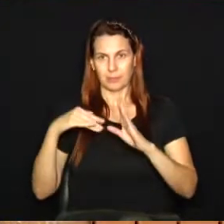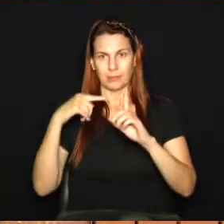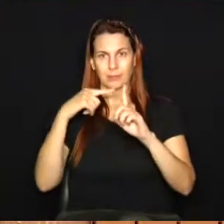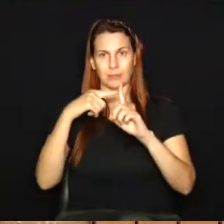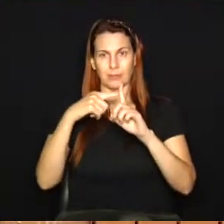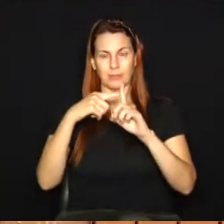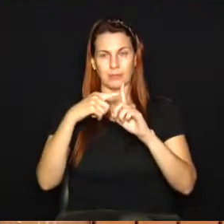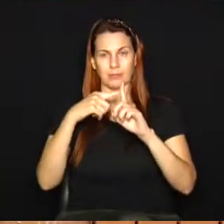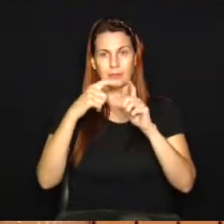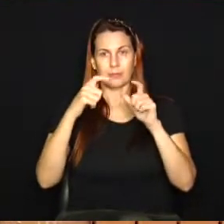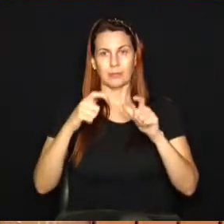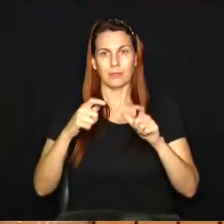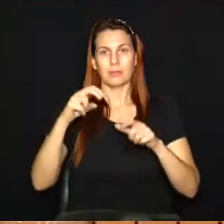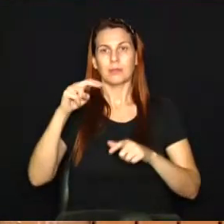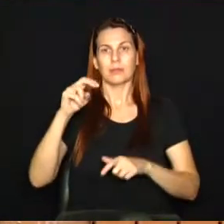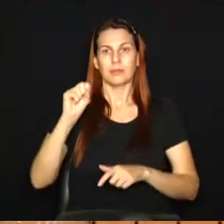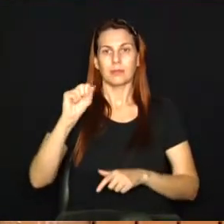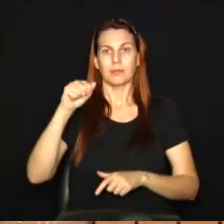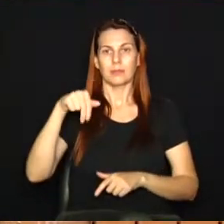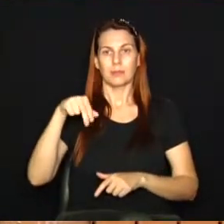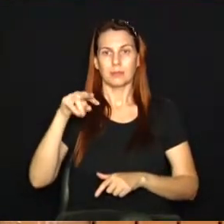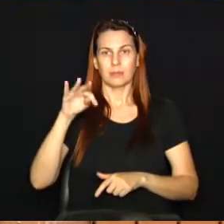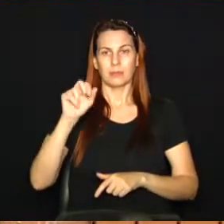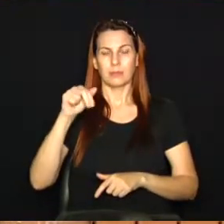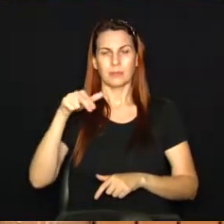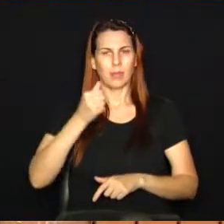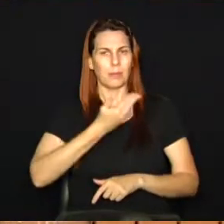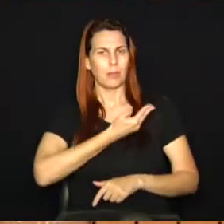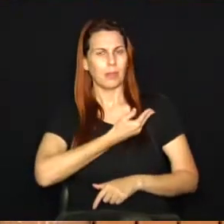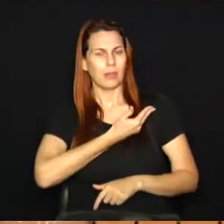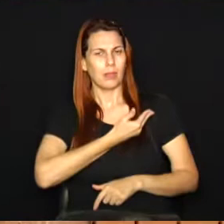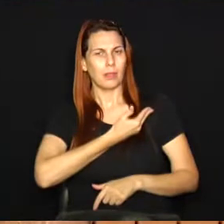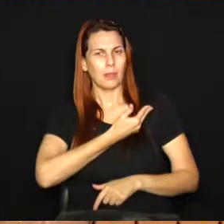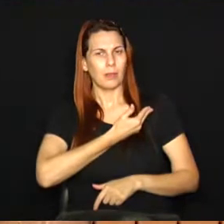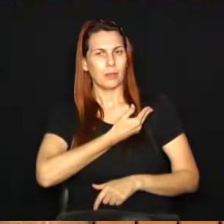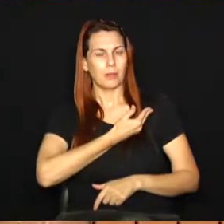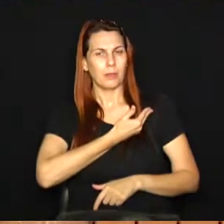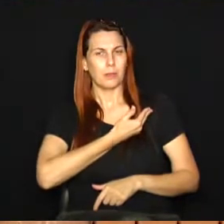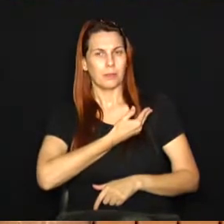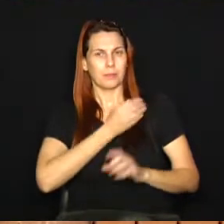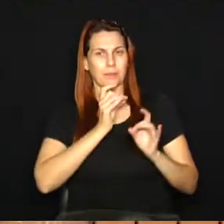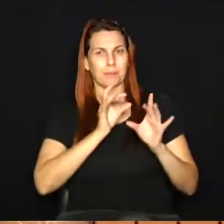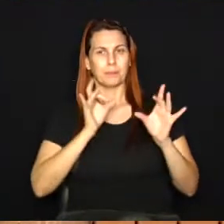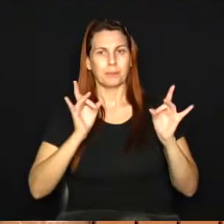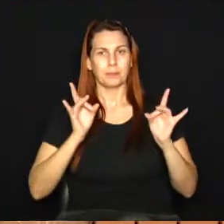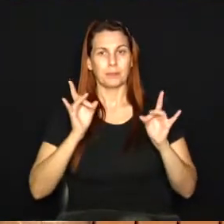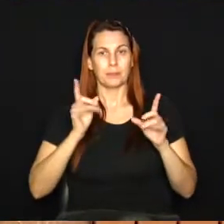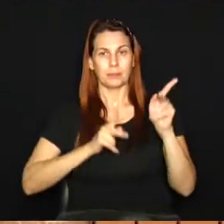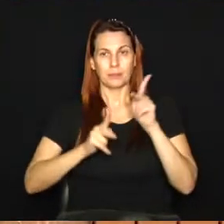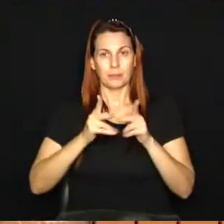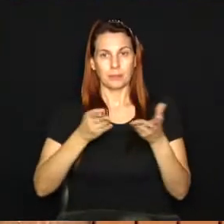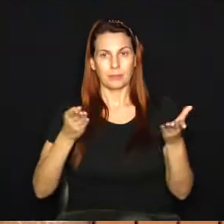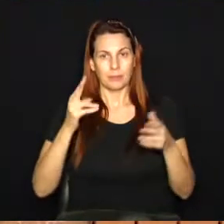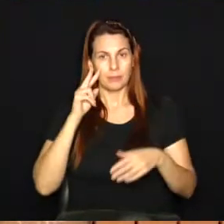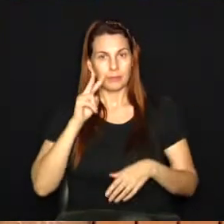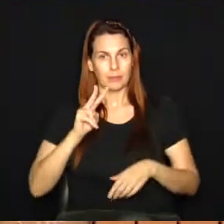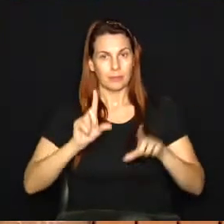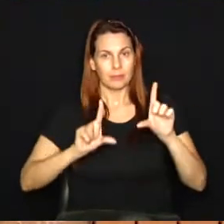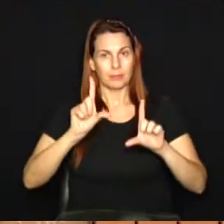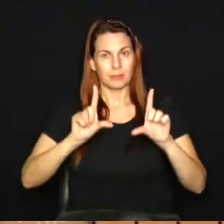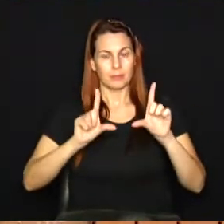de Santana, da igreja de Santana, um amigo muito querido. Público que nos assiste pela TV Câmara.